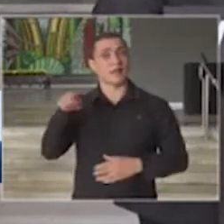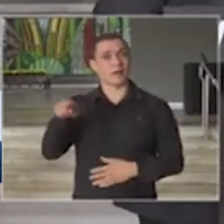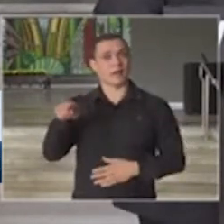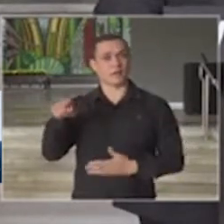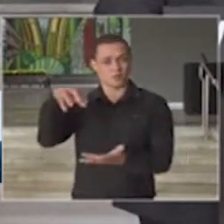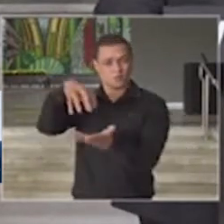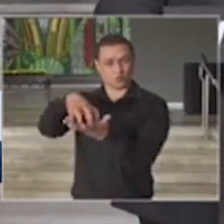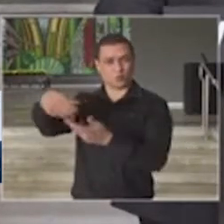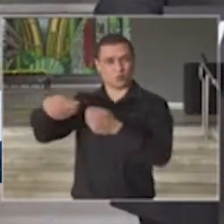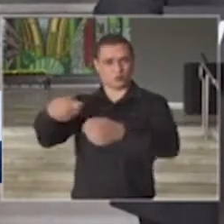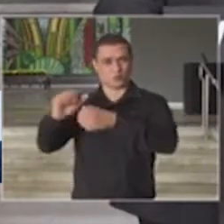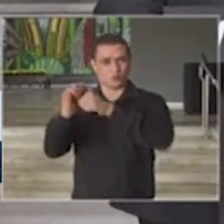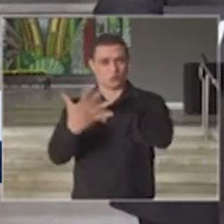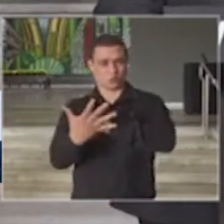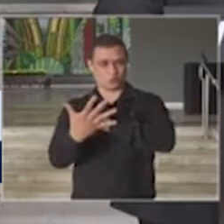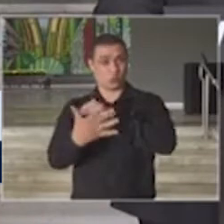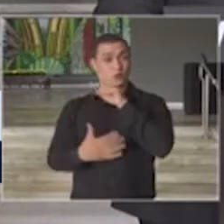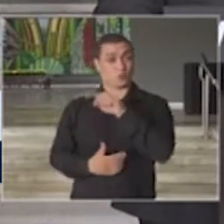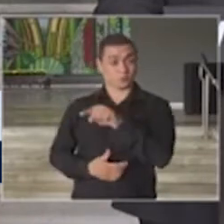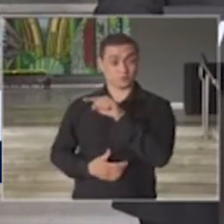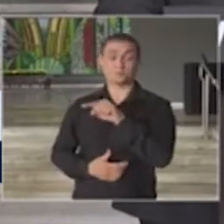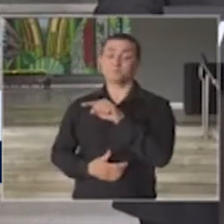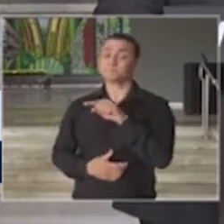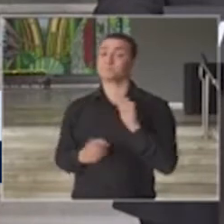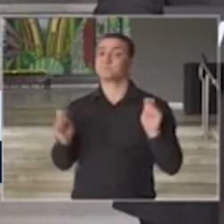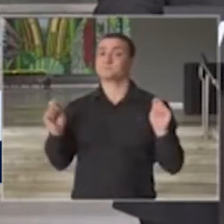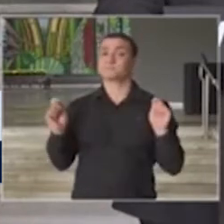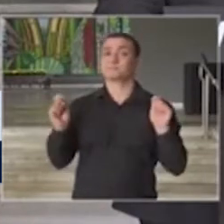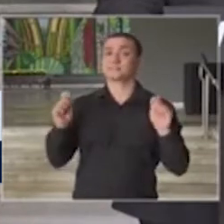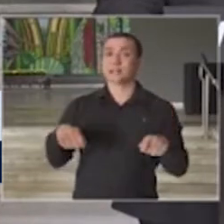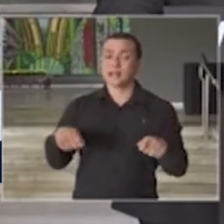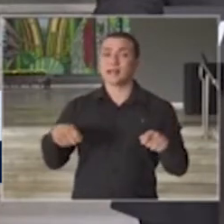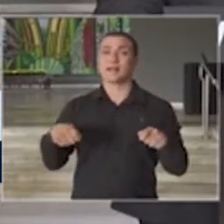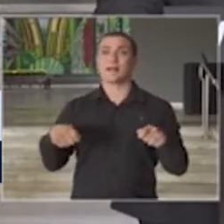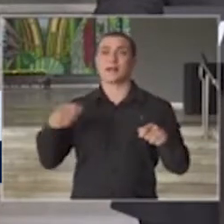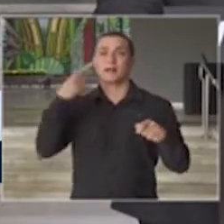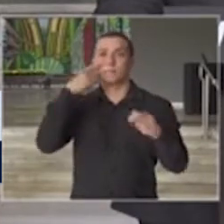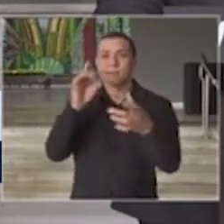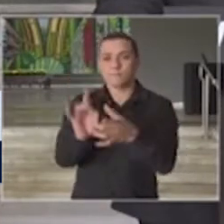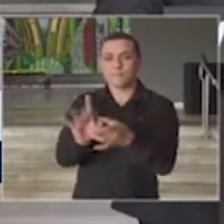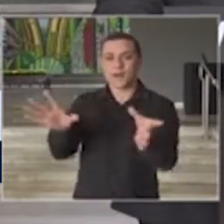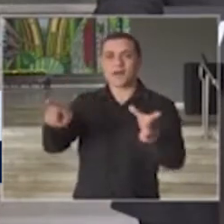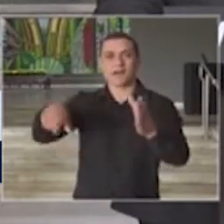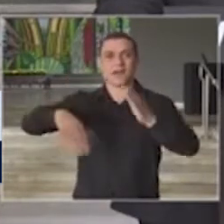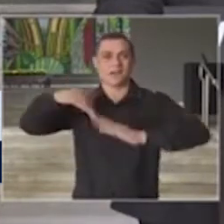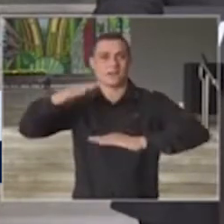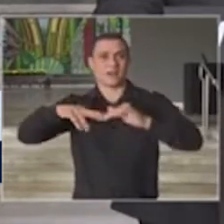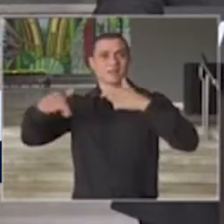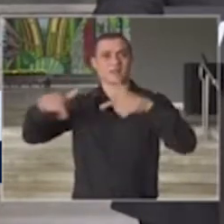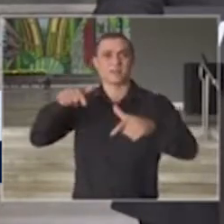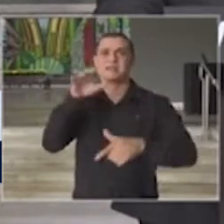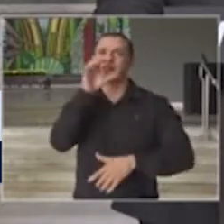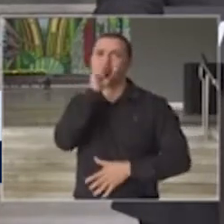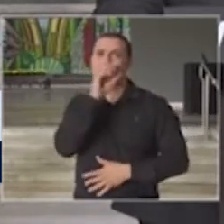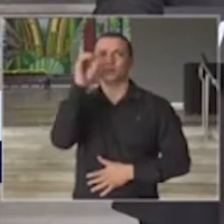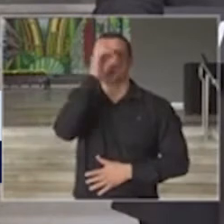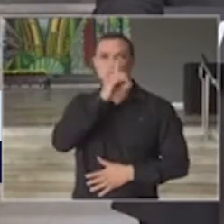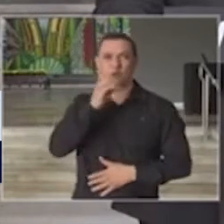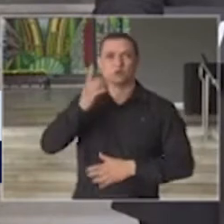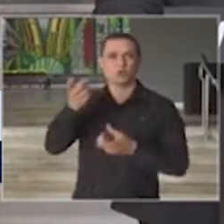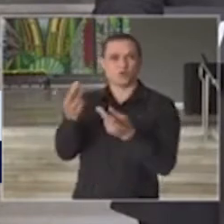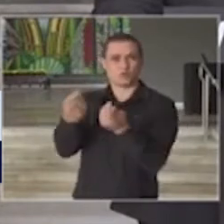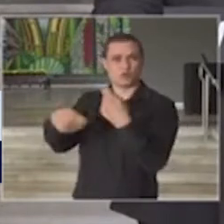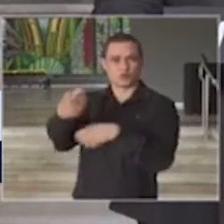centro de contingência do Covid-19, podemos permitir que as atividades de final de semana